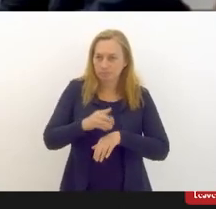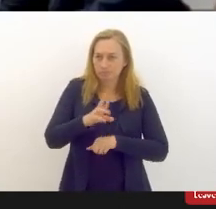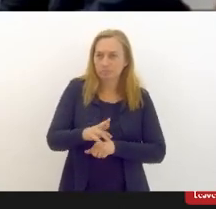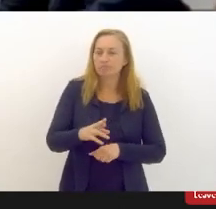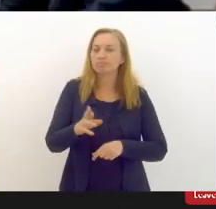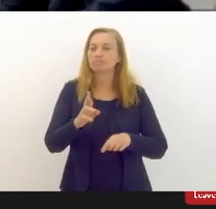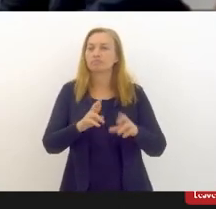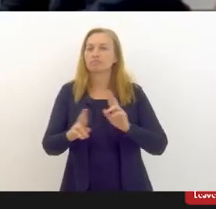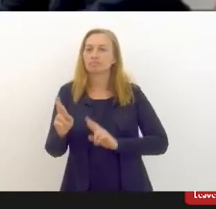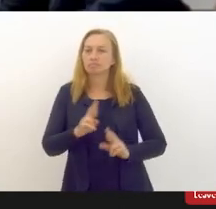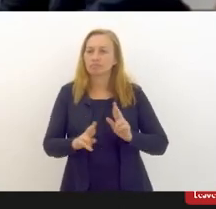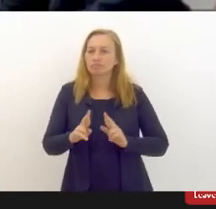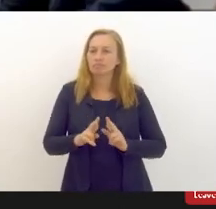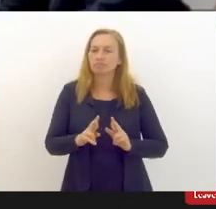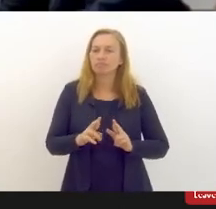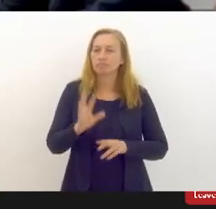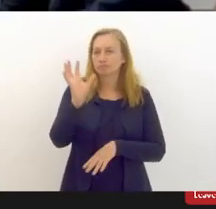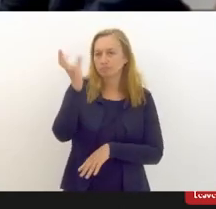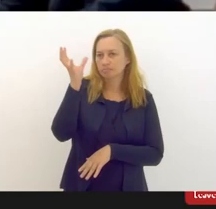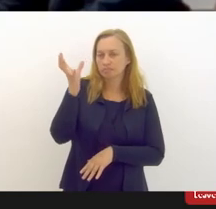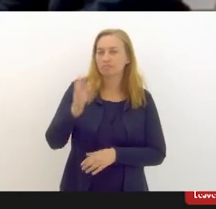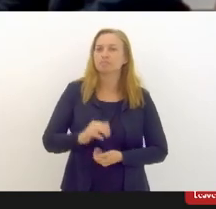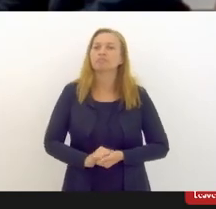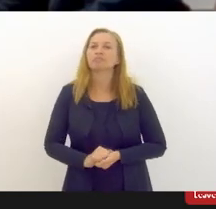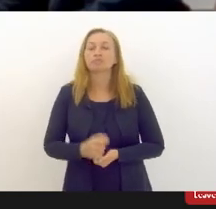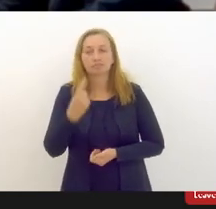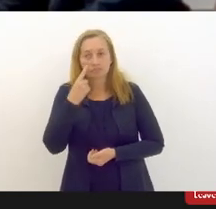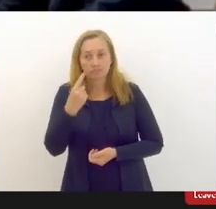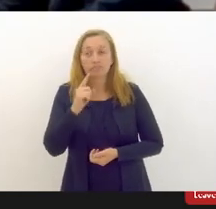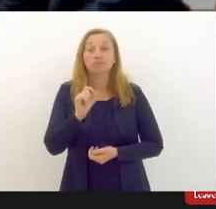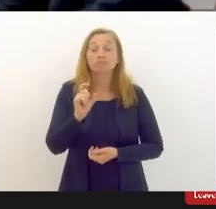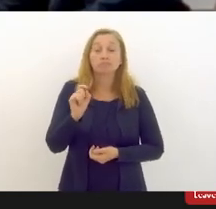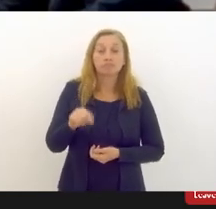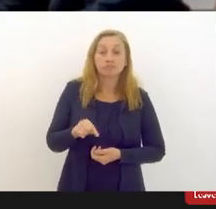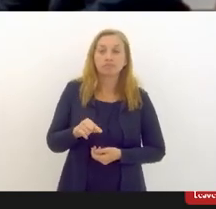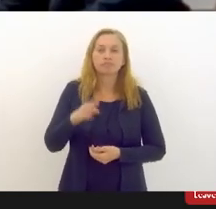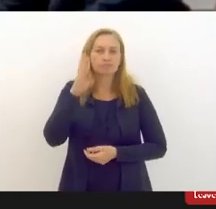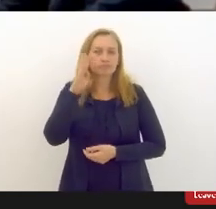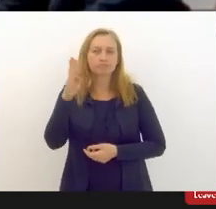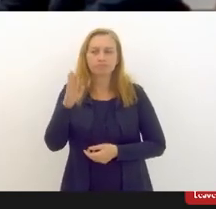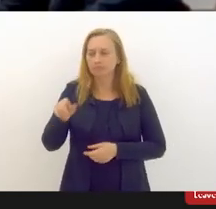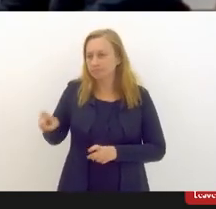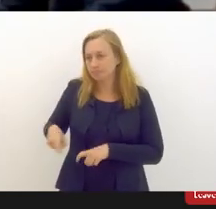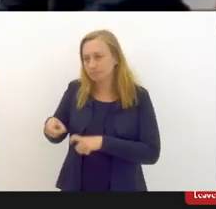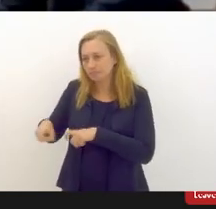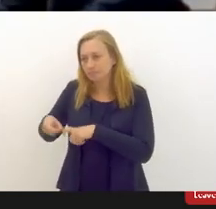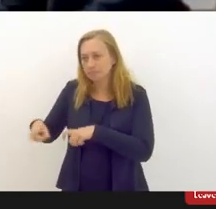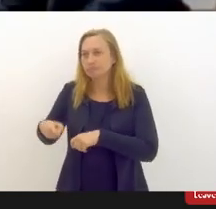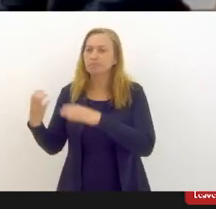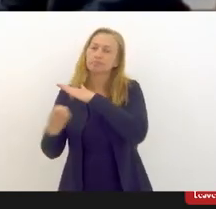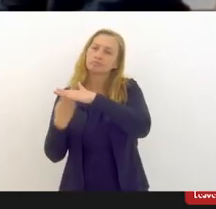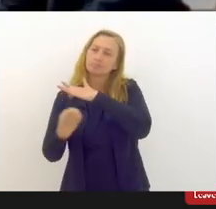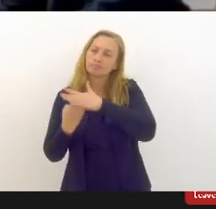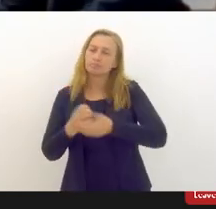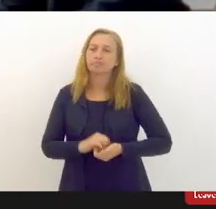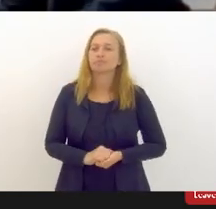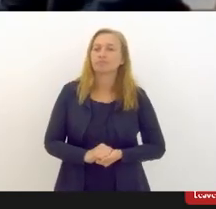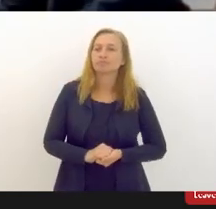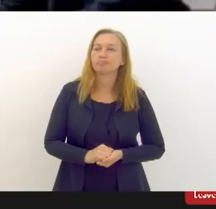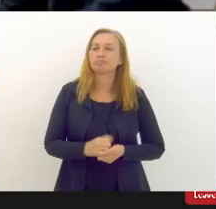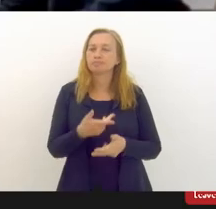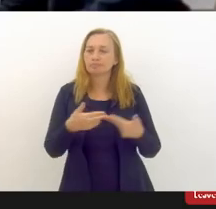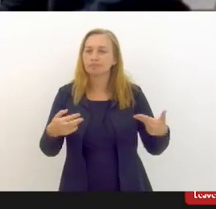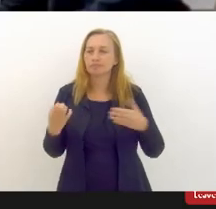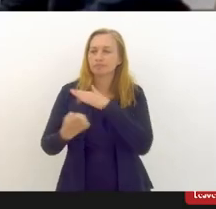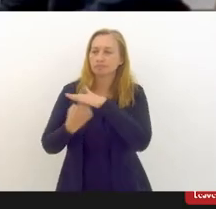relação à modalidade da climatização, o que nós temos visto é que, principalmente no interior, as empresas, existem muitas